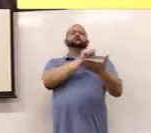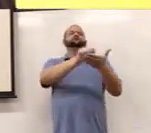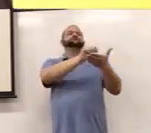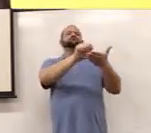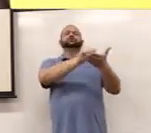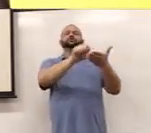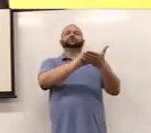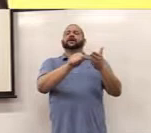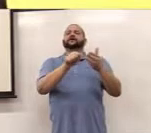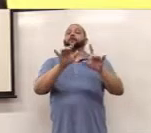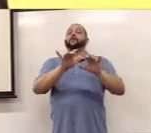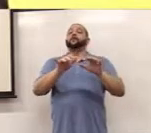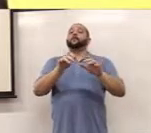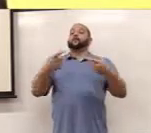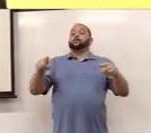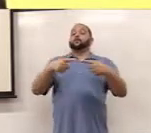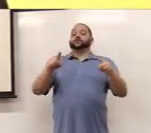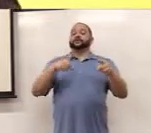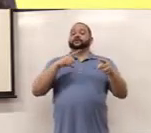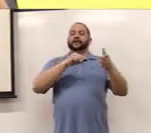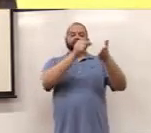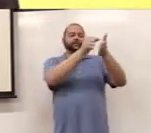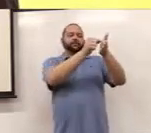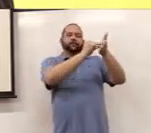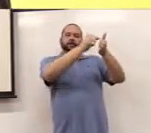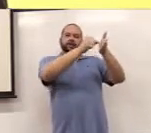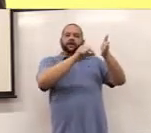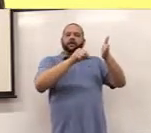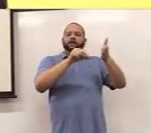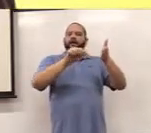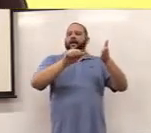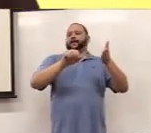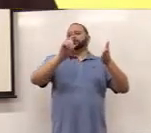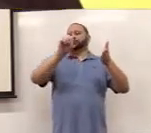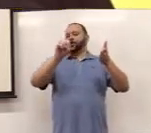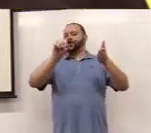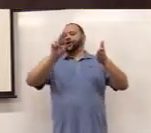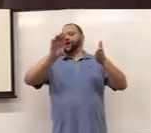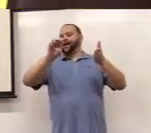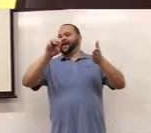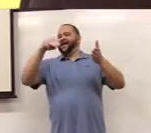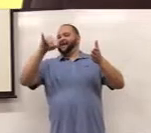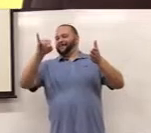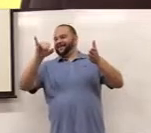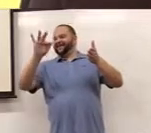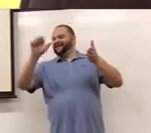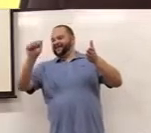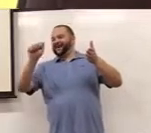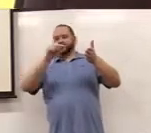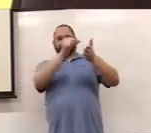Com partitura. O que a gente põe na partitura? Notas. Notas musicais. Quais são as notas musicais?